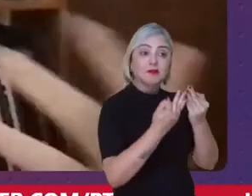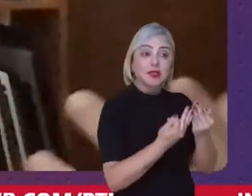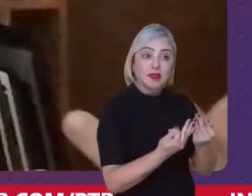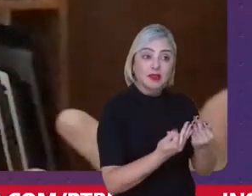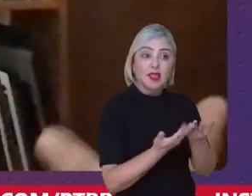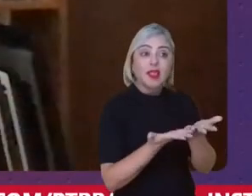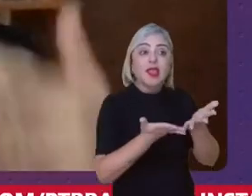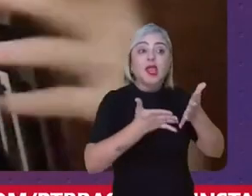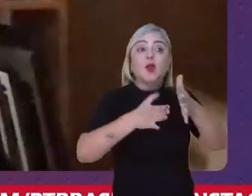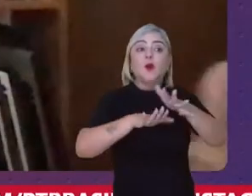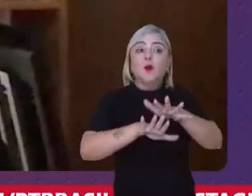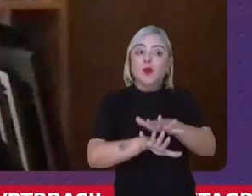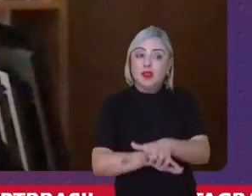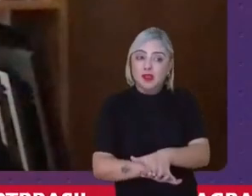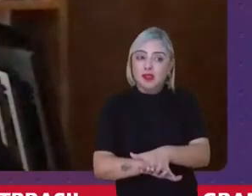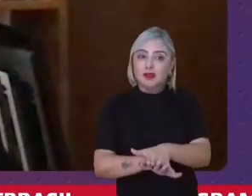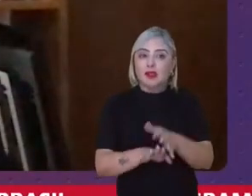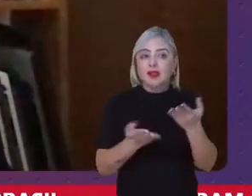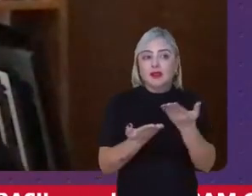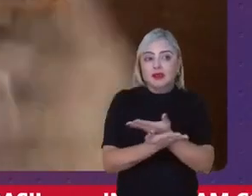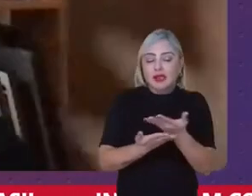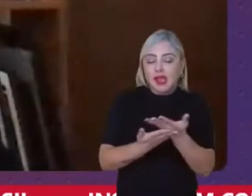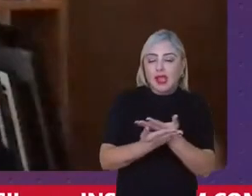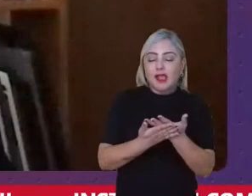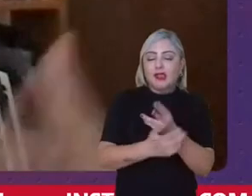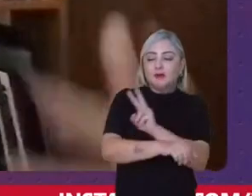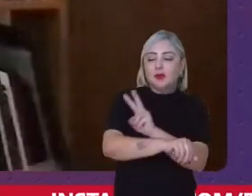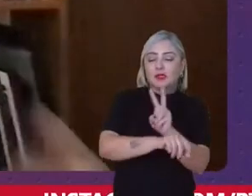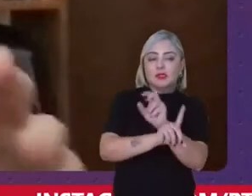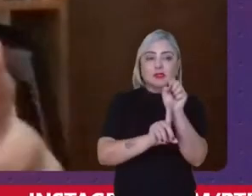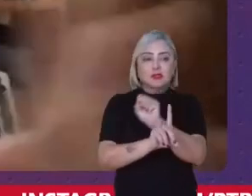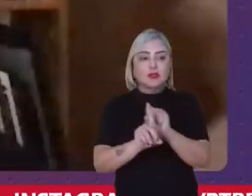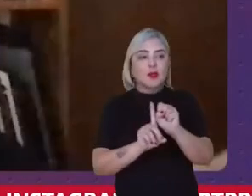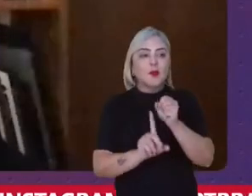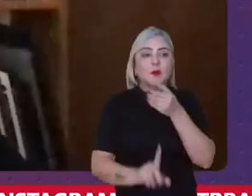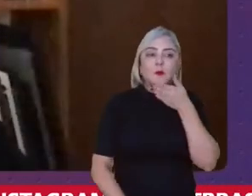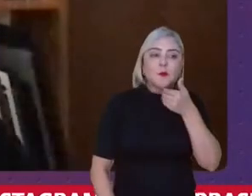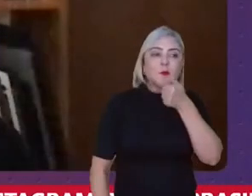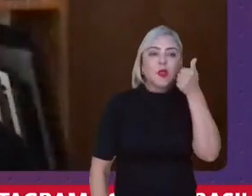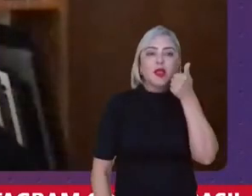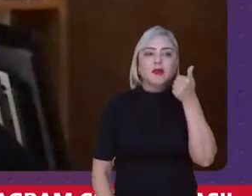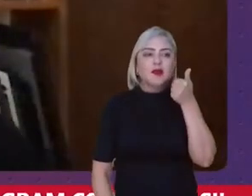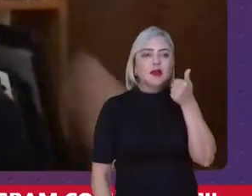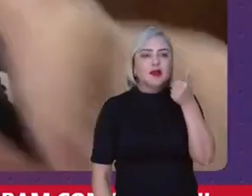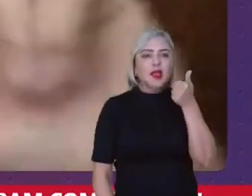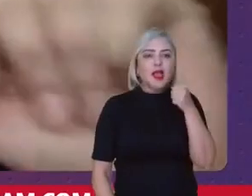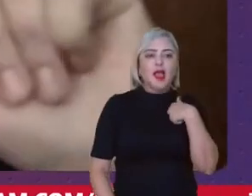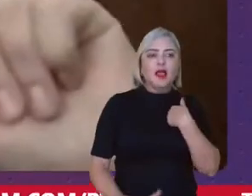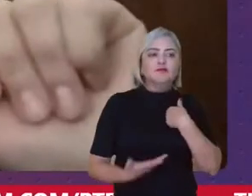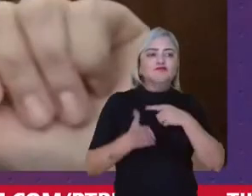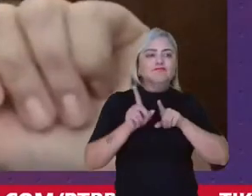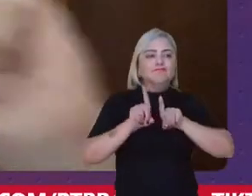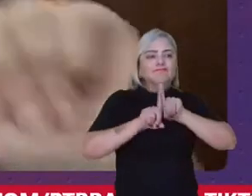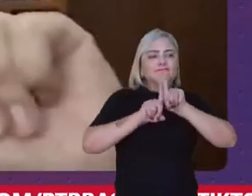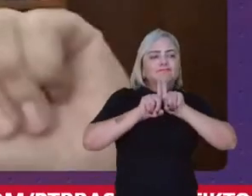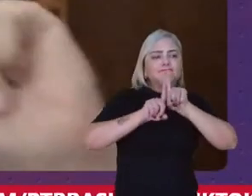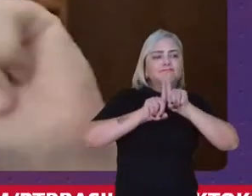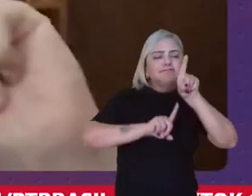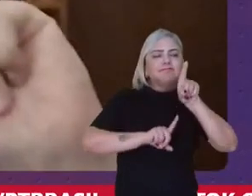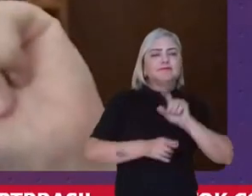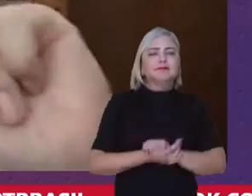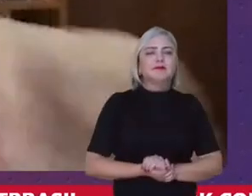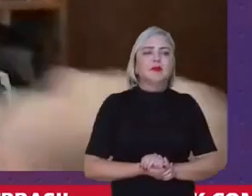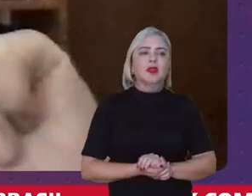ser incluída na rede de proteção social e, com isso, melhorasse o conjunto dos seus indicadores. Então, vamos passar